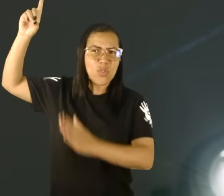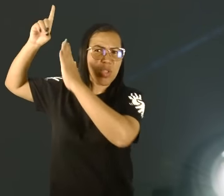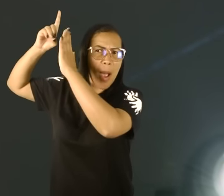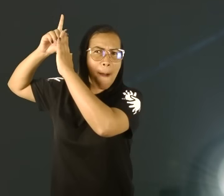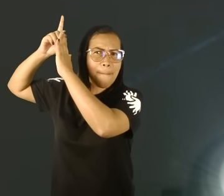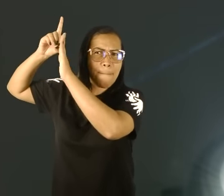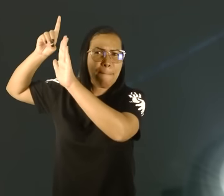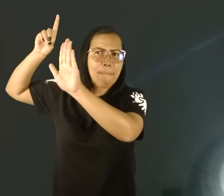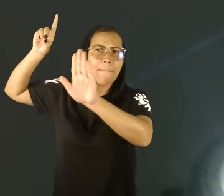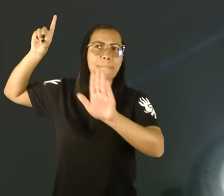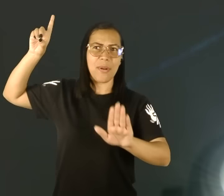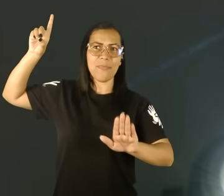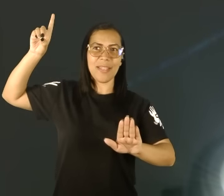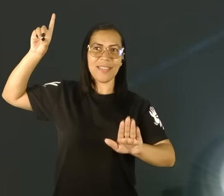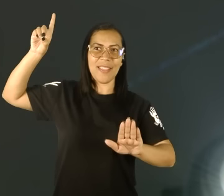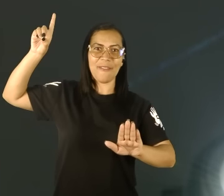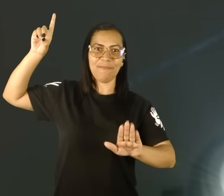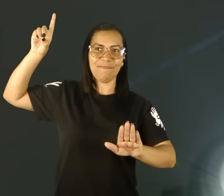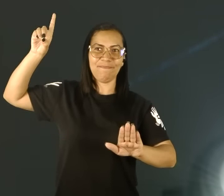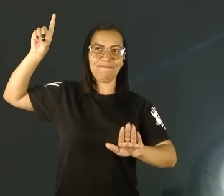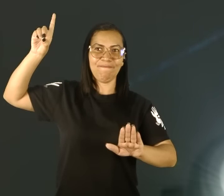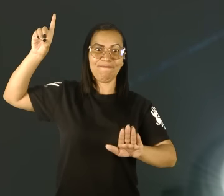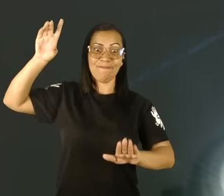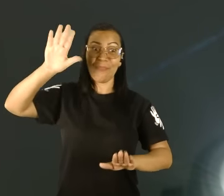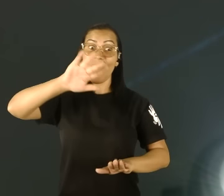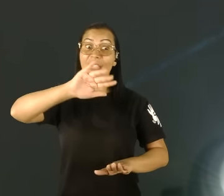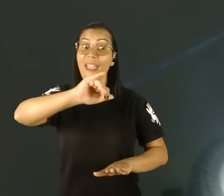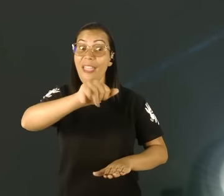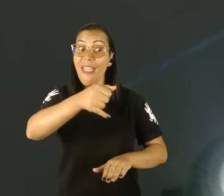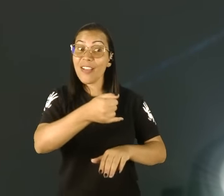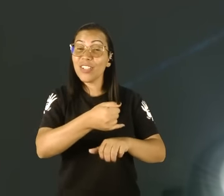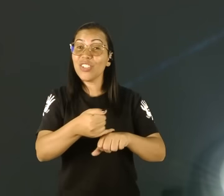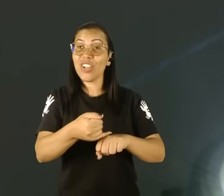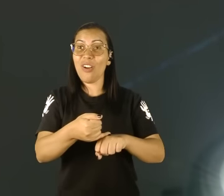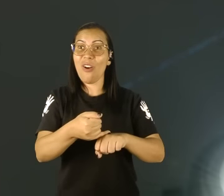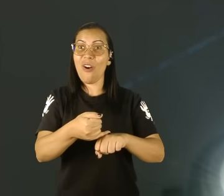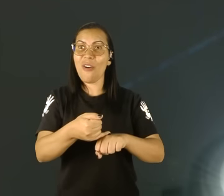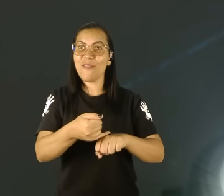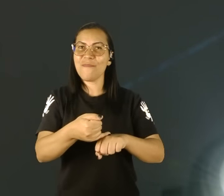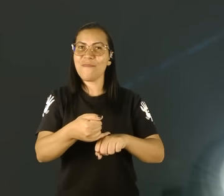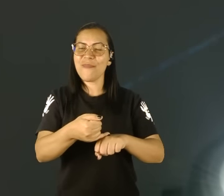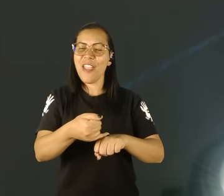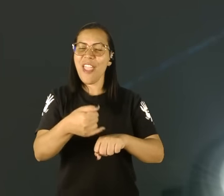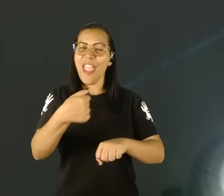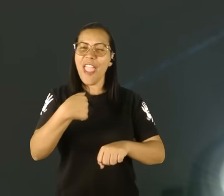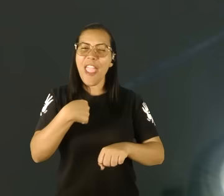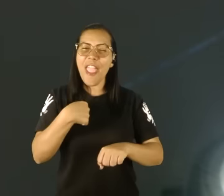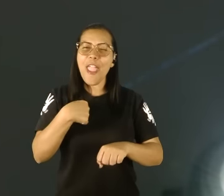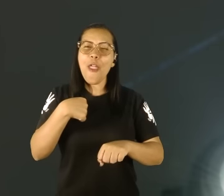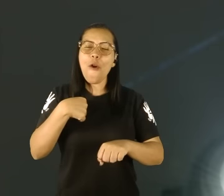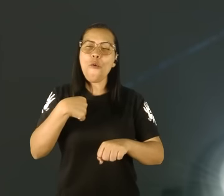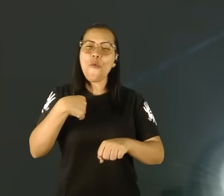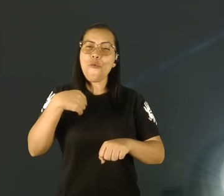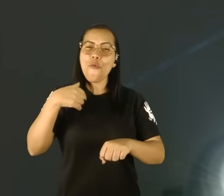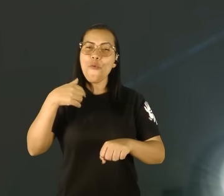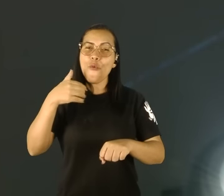ficar tranquilo que você tem a minha palavra. Enquanto eu não der a você o que prometi, eu não te